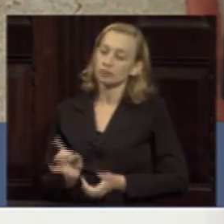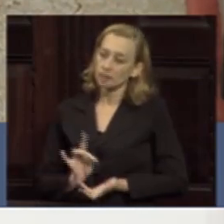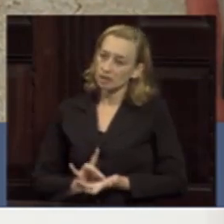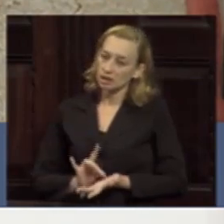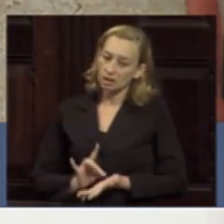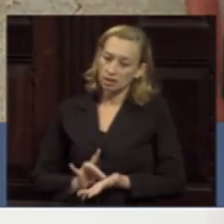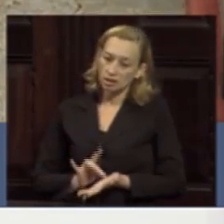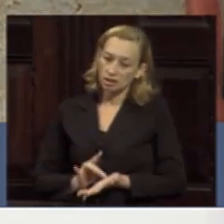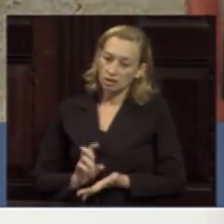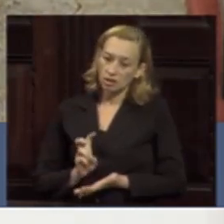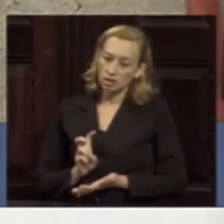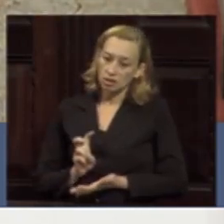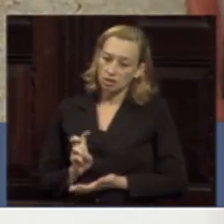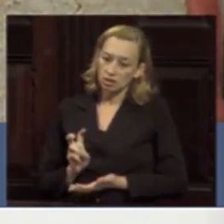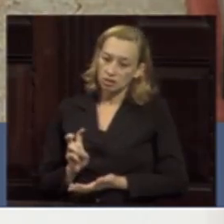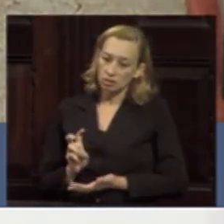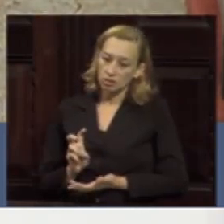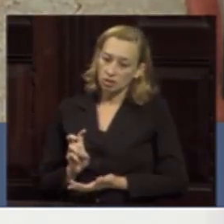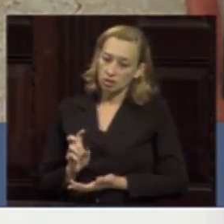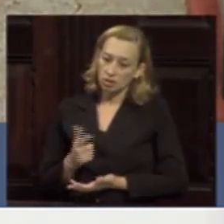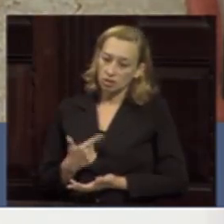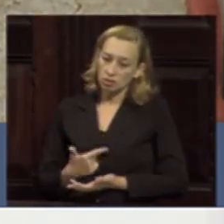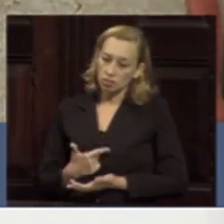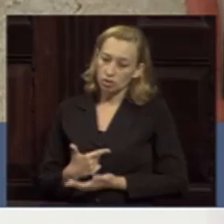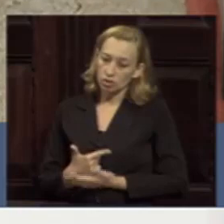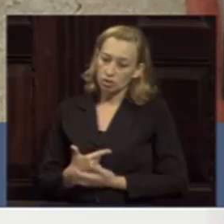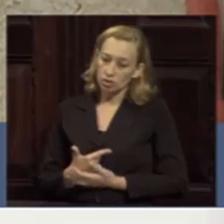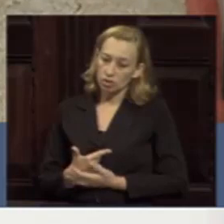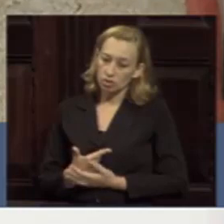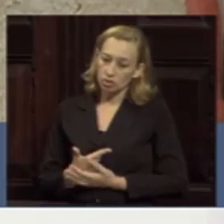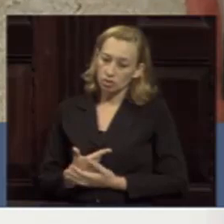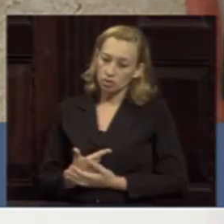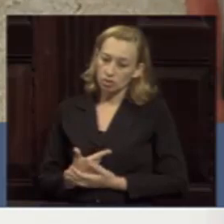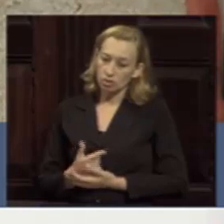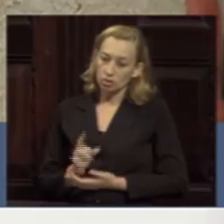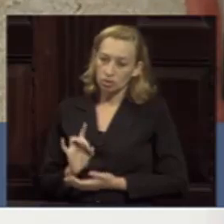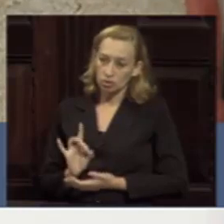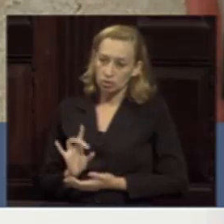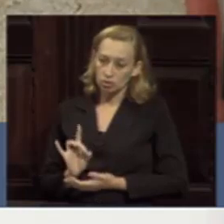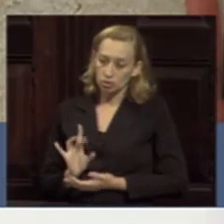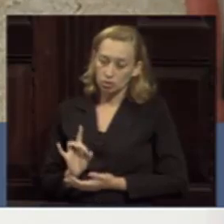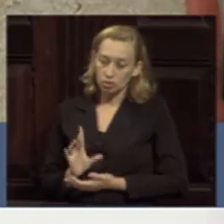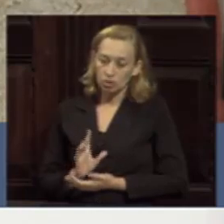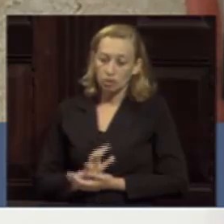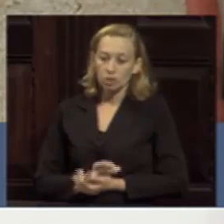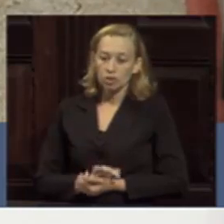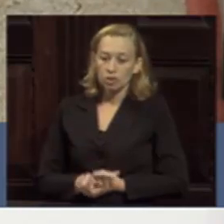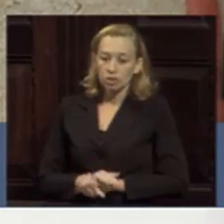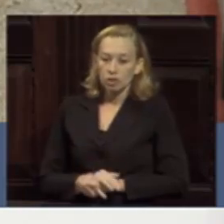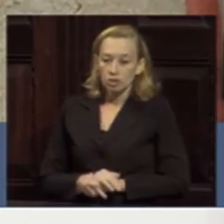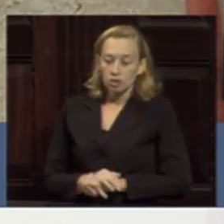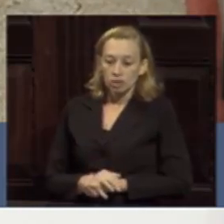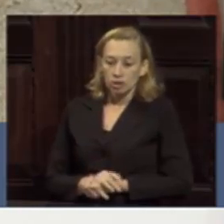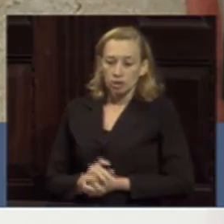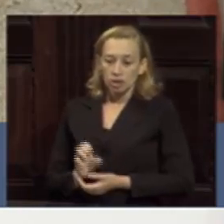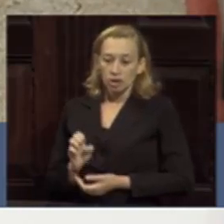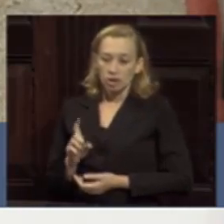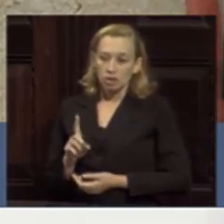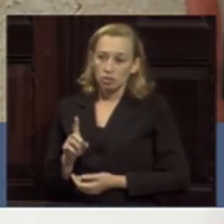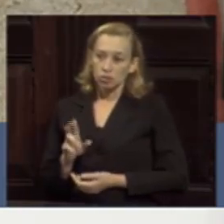Foram 52 no total. Só do Eduardo Cunha, eu respondi